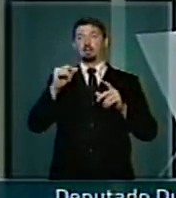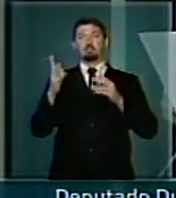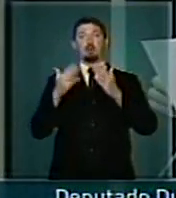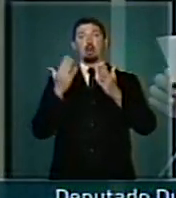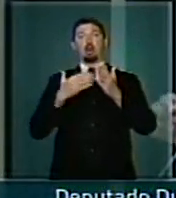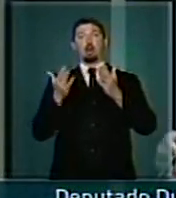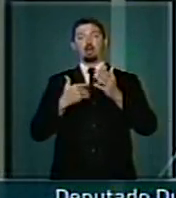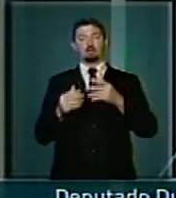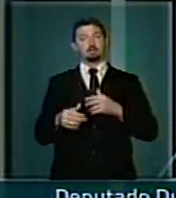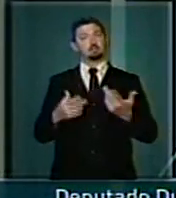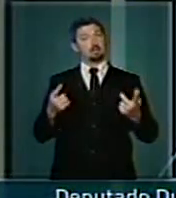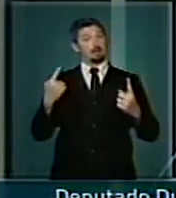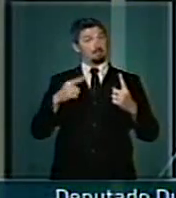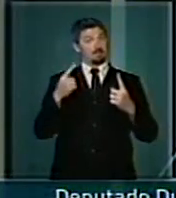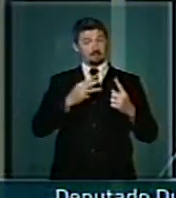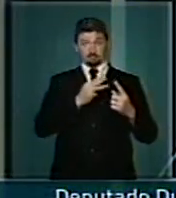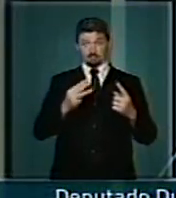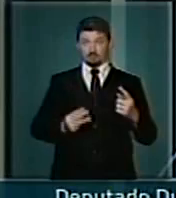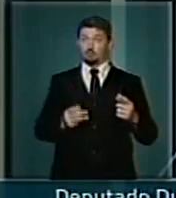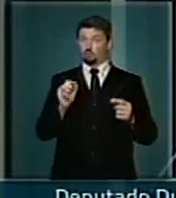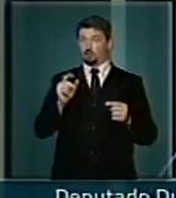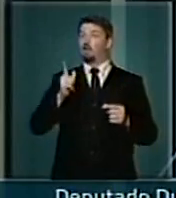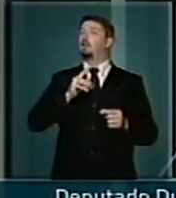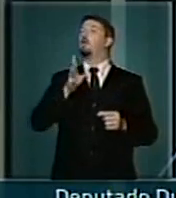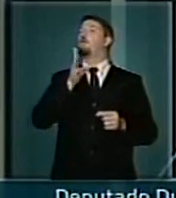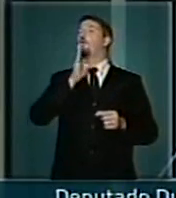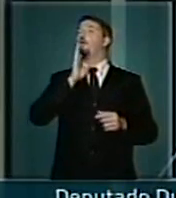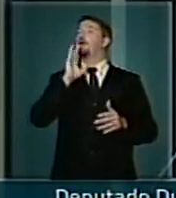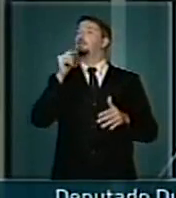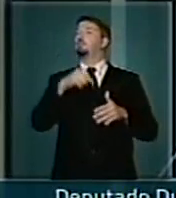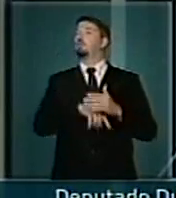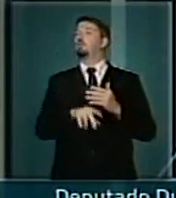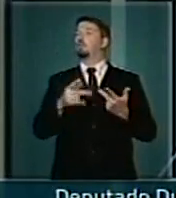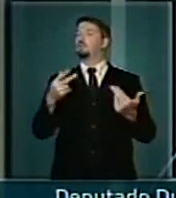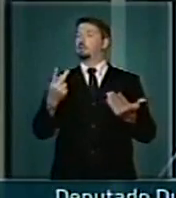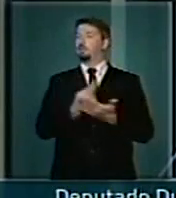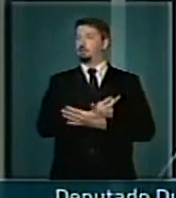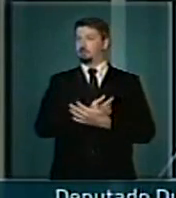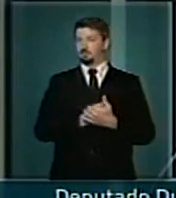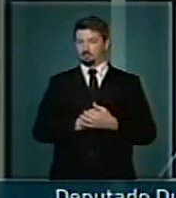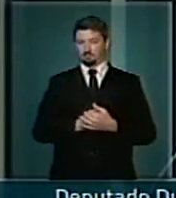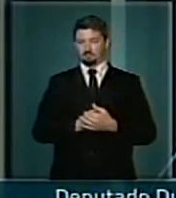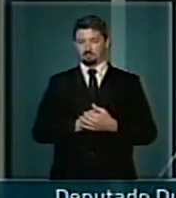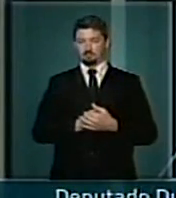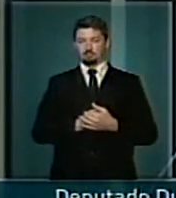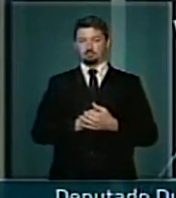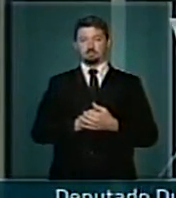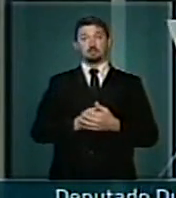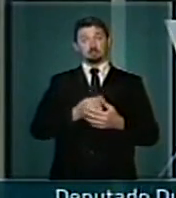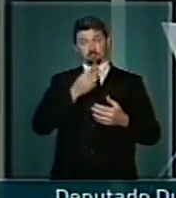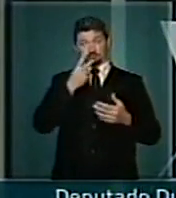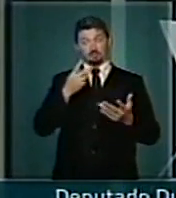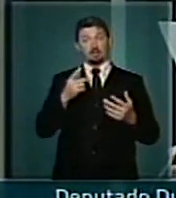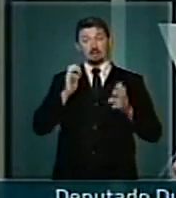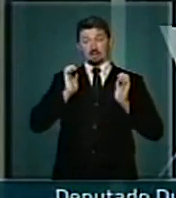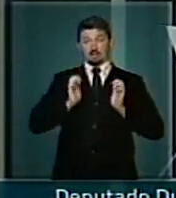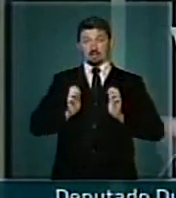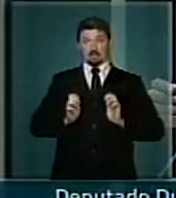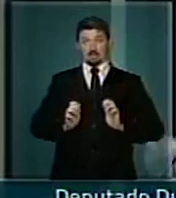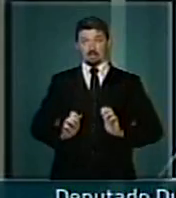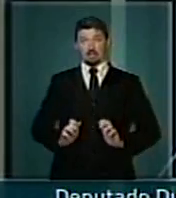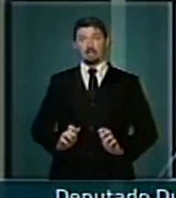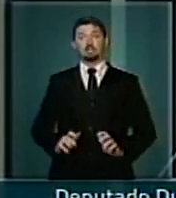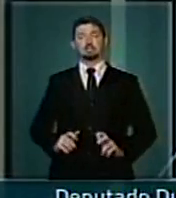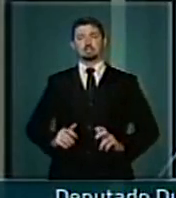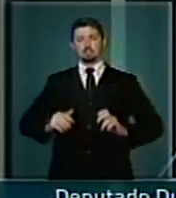ministro dão a entender que ele tem conhecimento de muitas coisas e deveria, em nome da ética e da dignidade